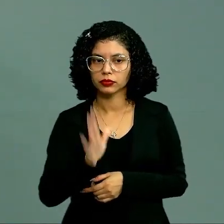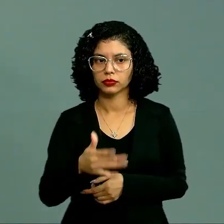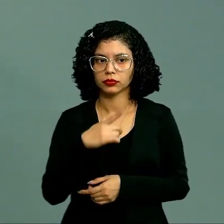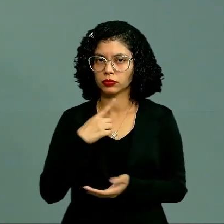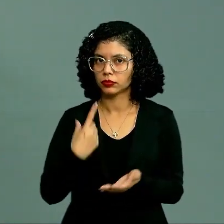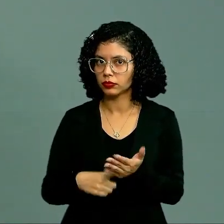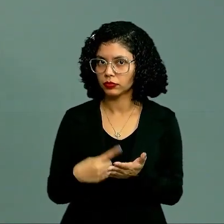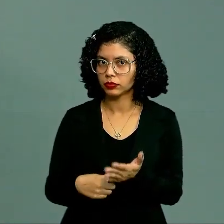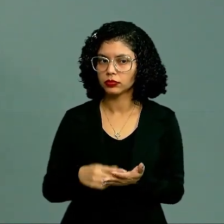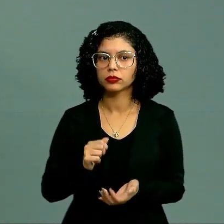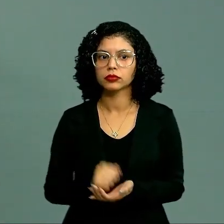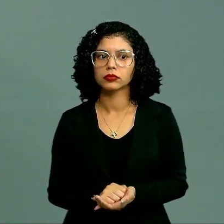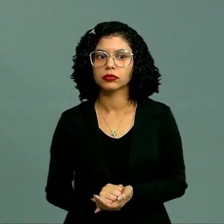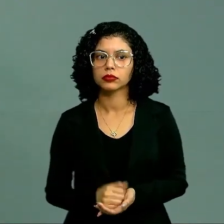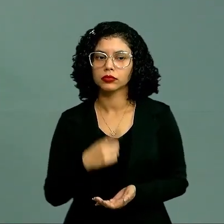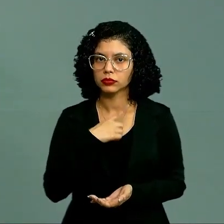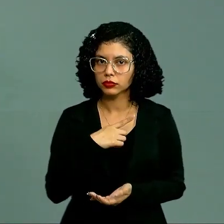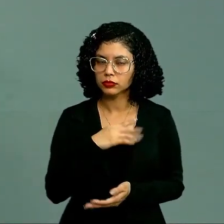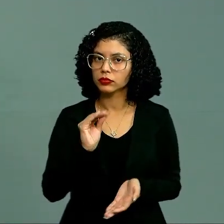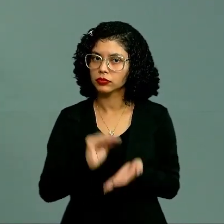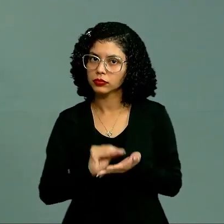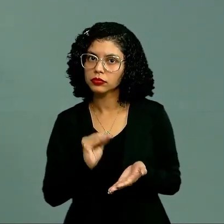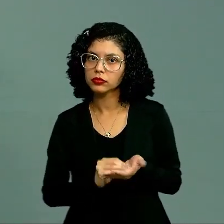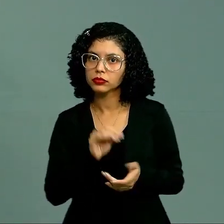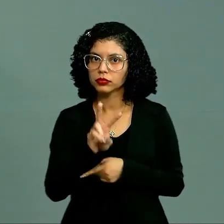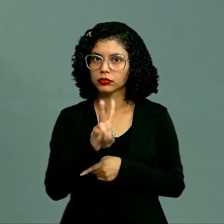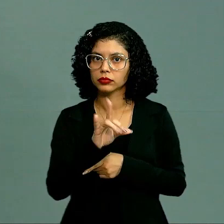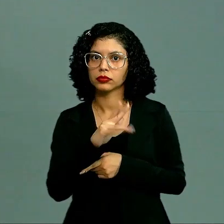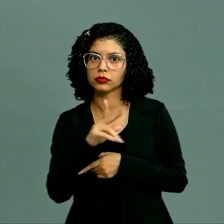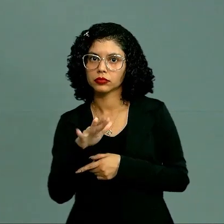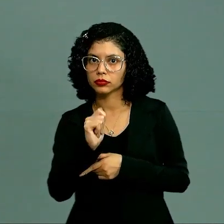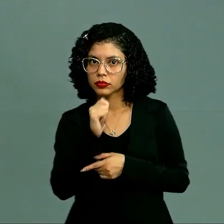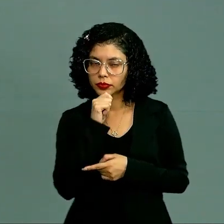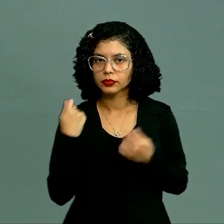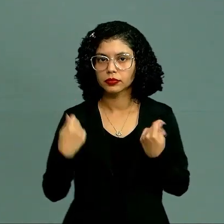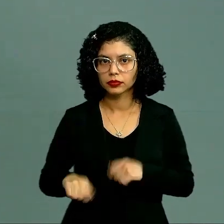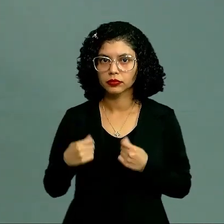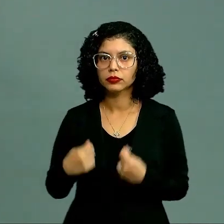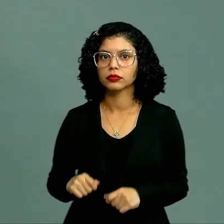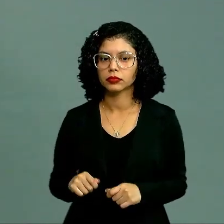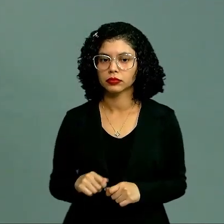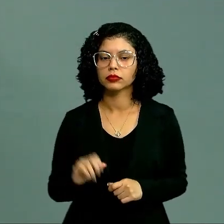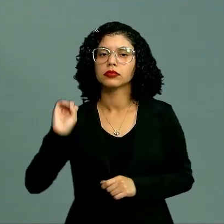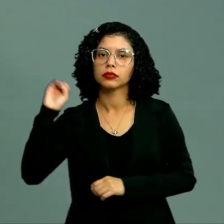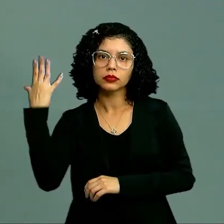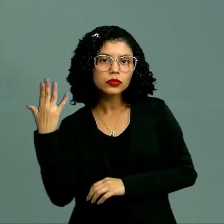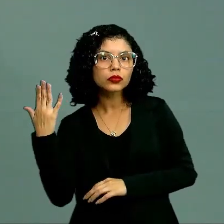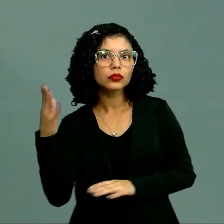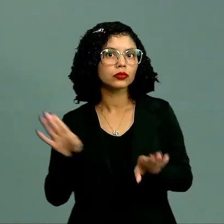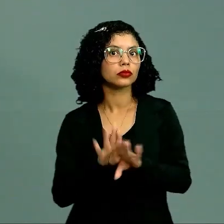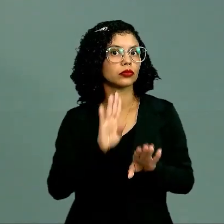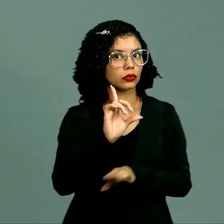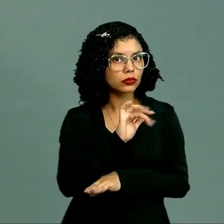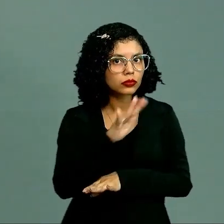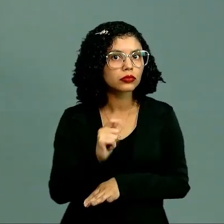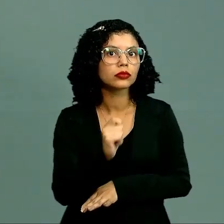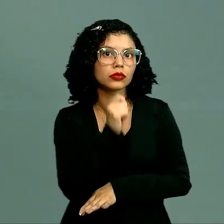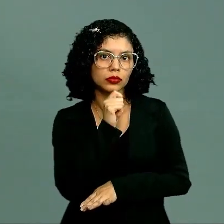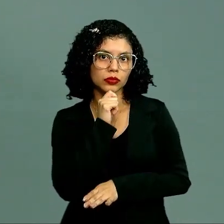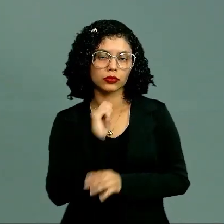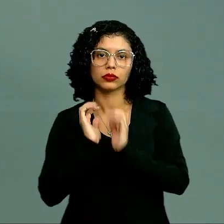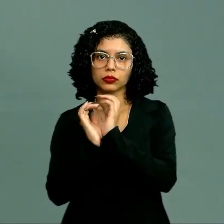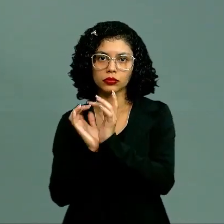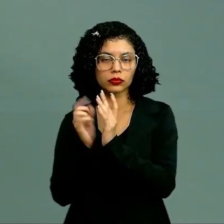uma condição. Para que haja uma falta de vocalização, eu preciso causar uma lesão no cérebro. Então, existe